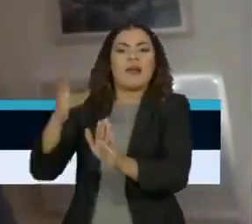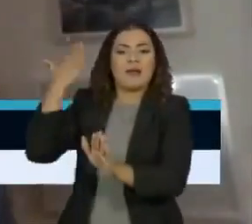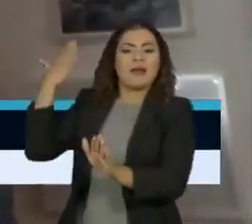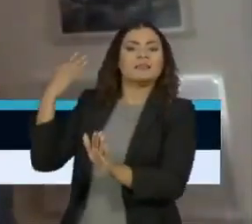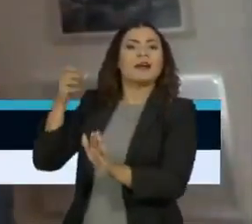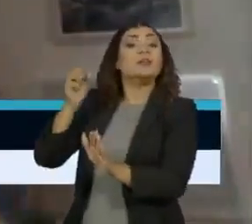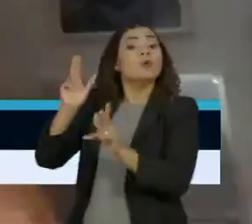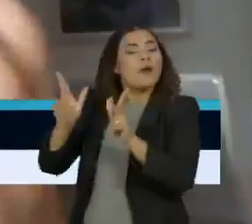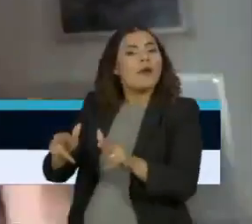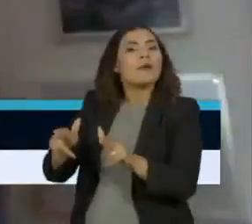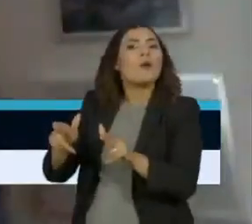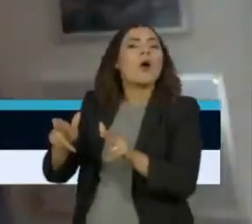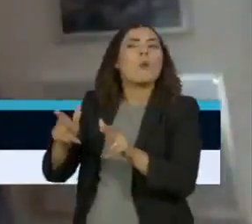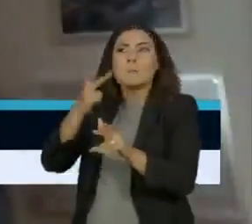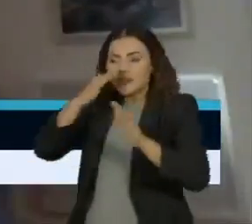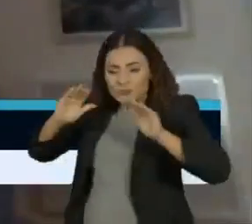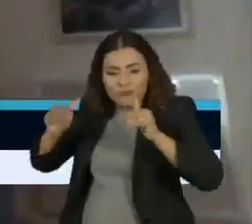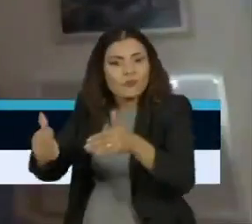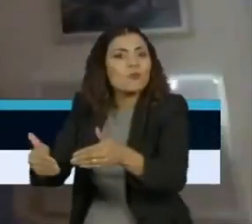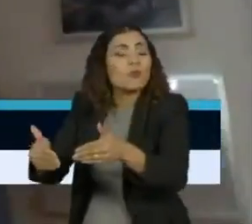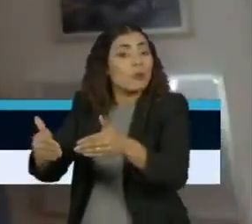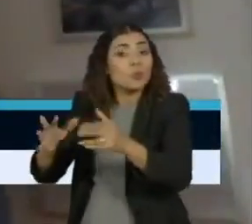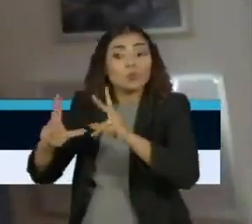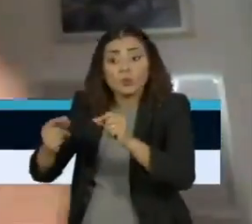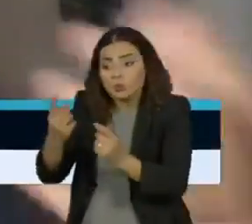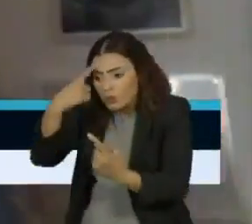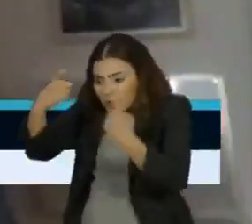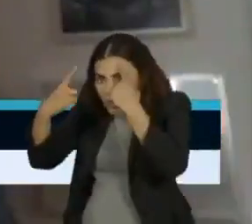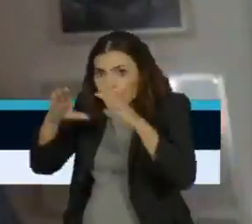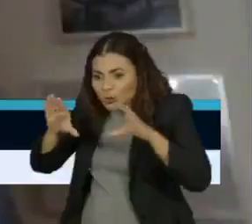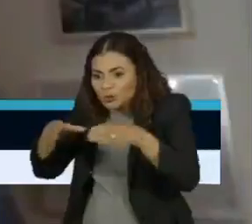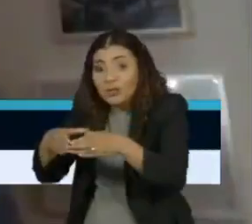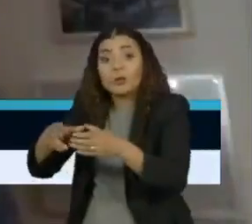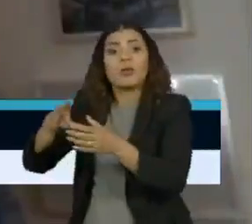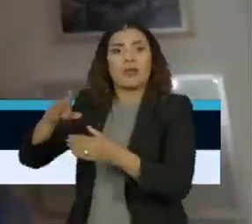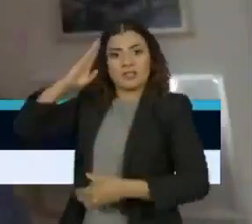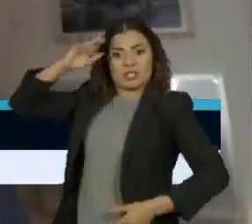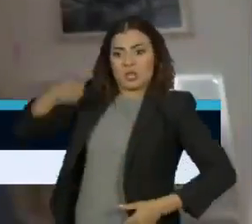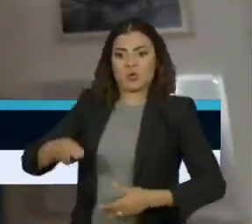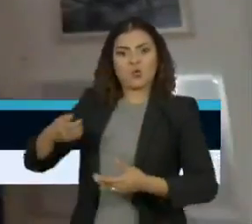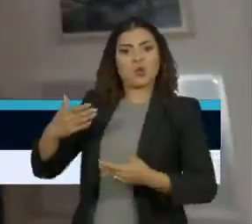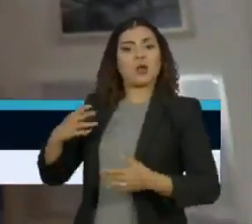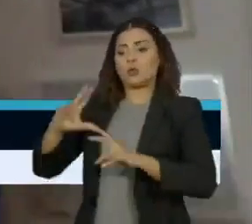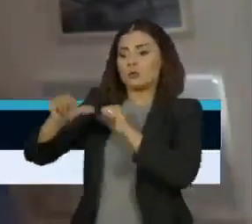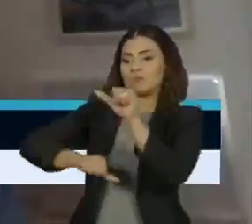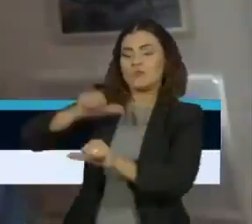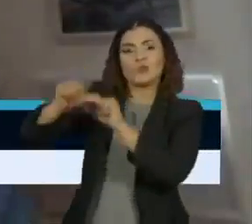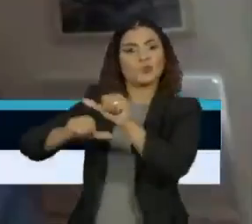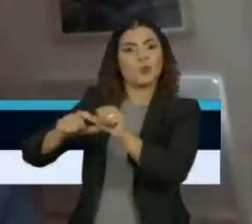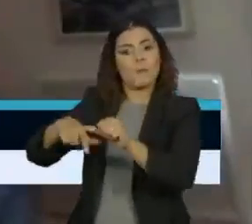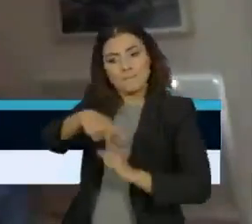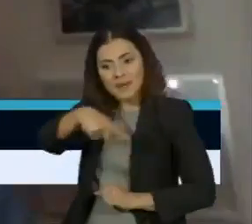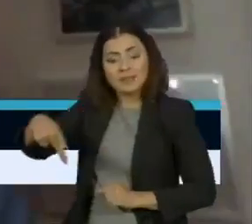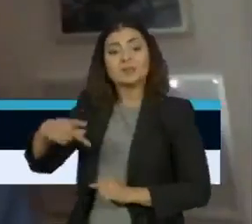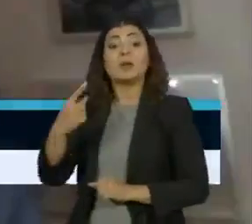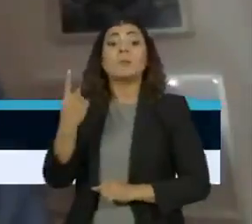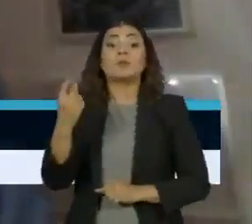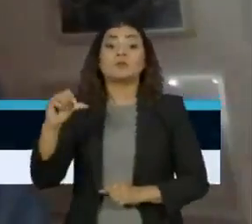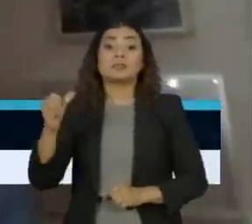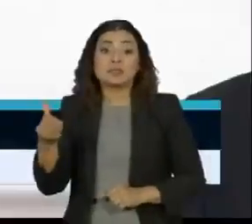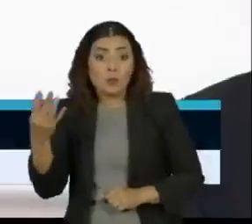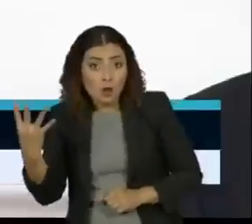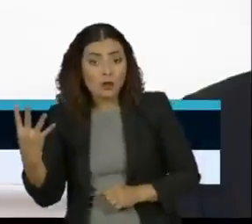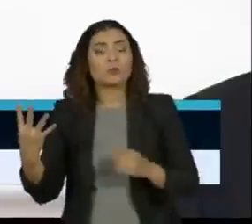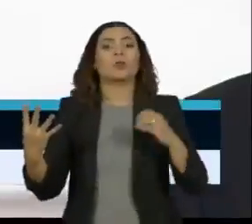acerto, aquela concertação criada após a ditadura militar, que durou de 64 a 1985